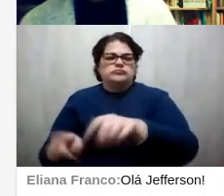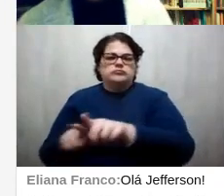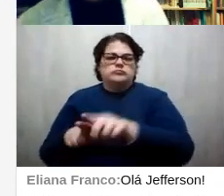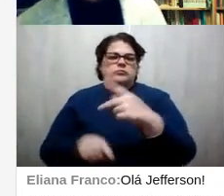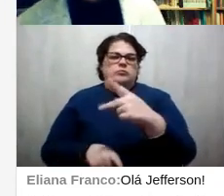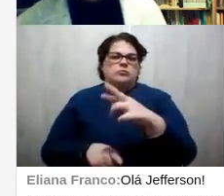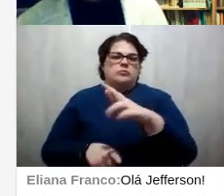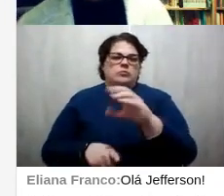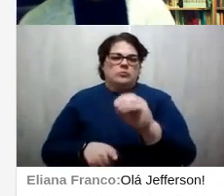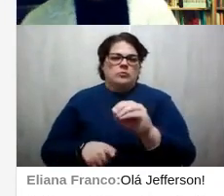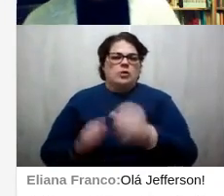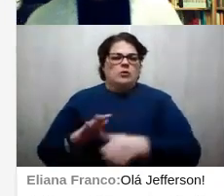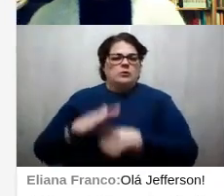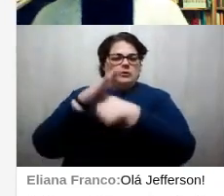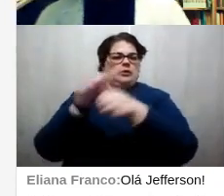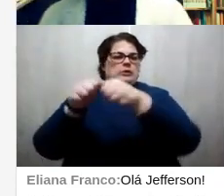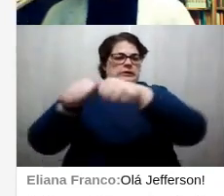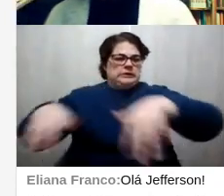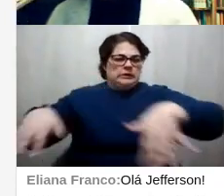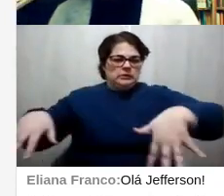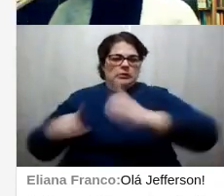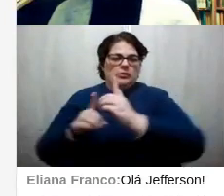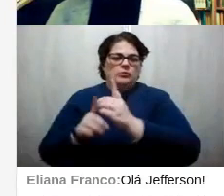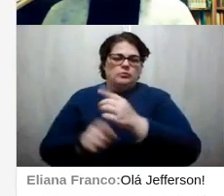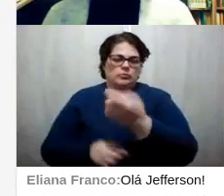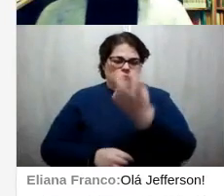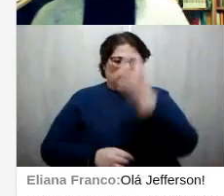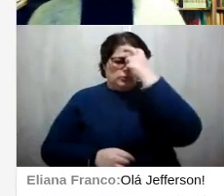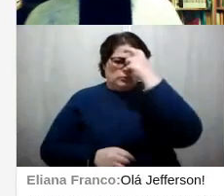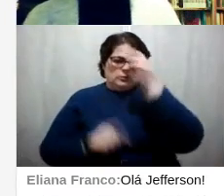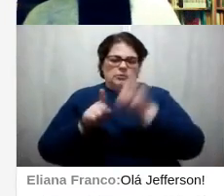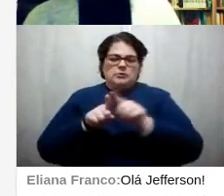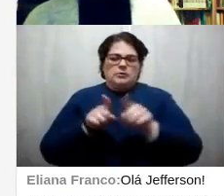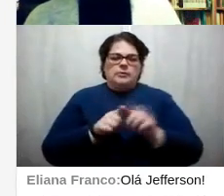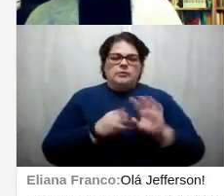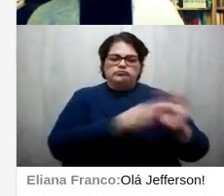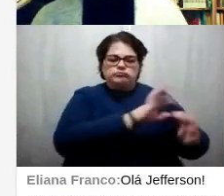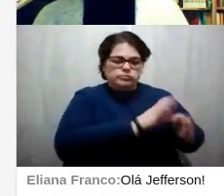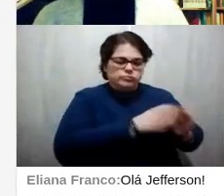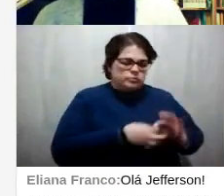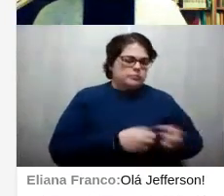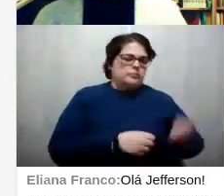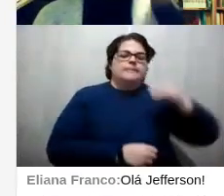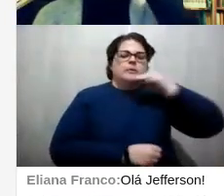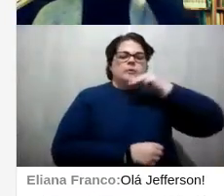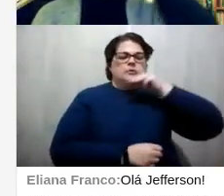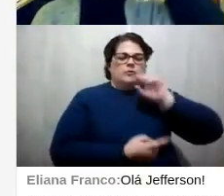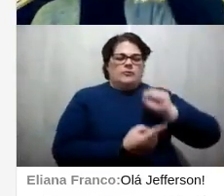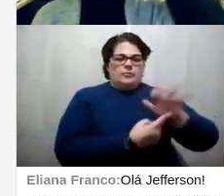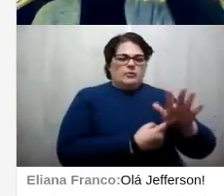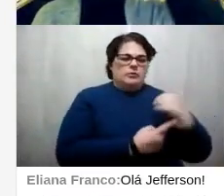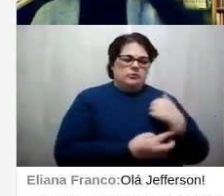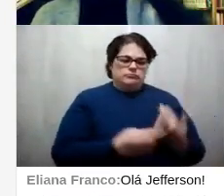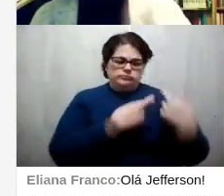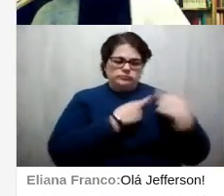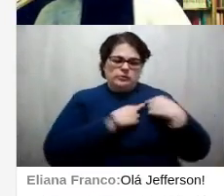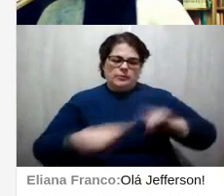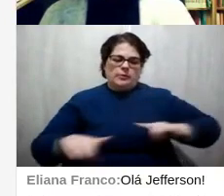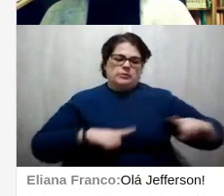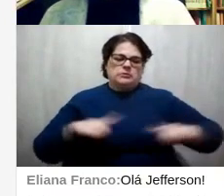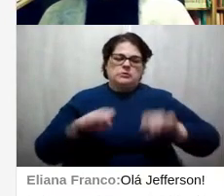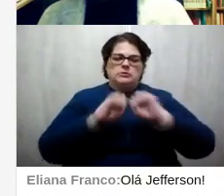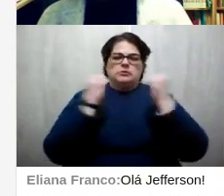Extensão e Cultura e da Rede de Museus da UFPEL e coordenadora do nosso seminário. Então, passo a